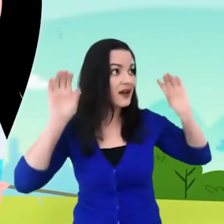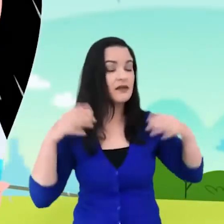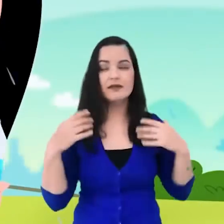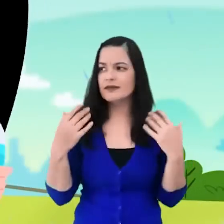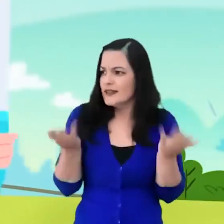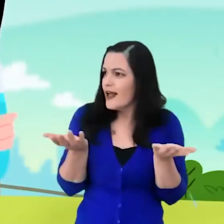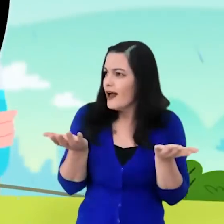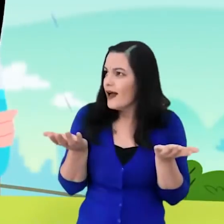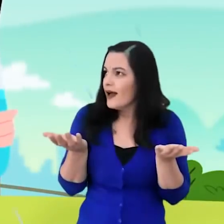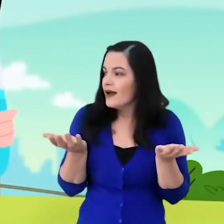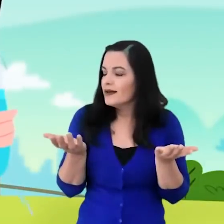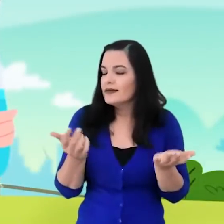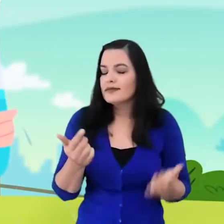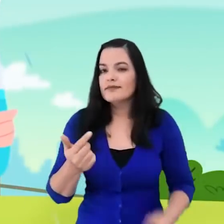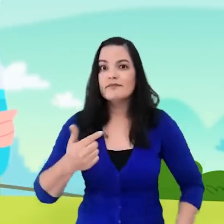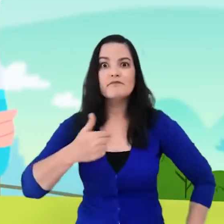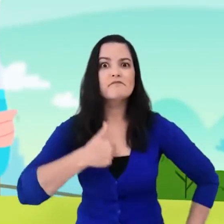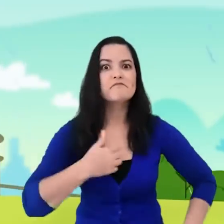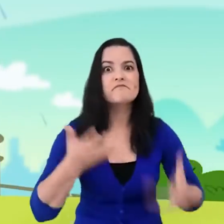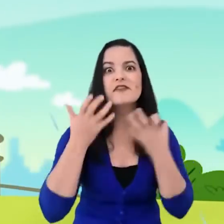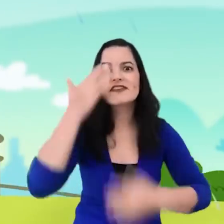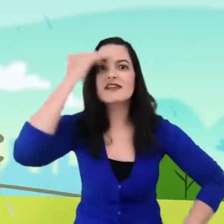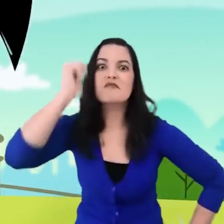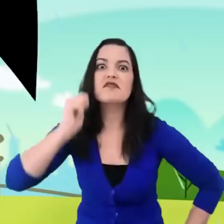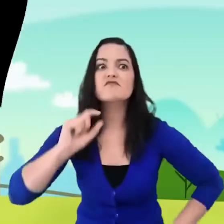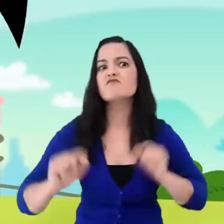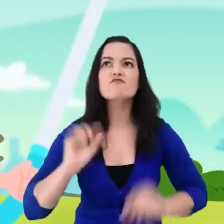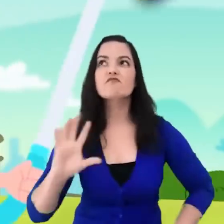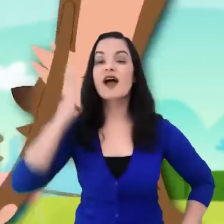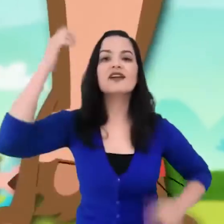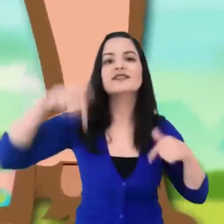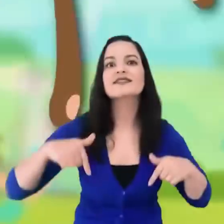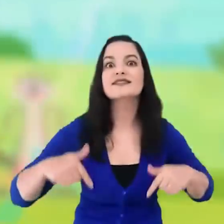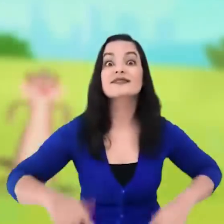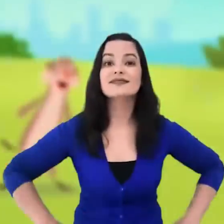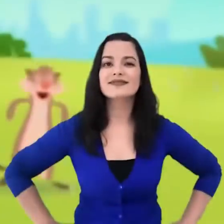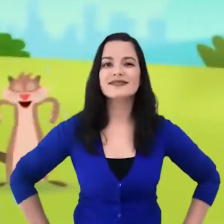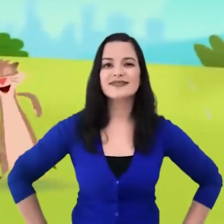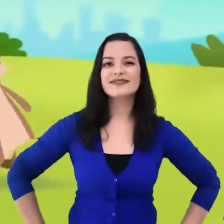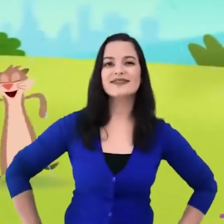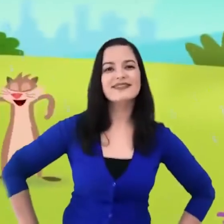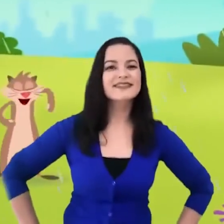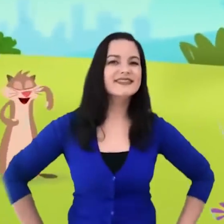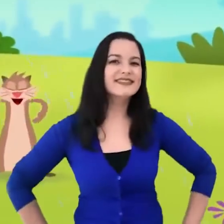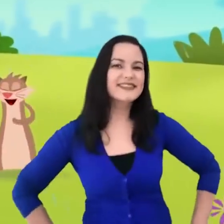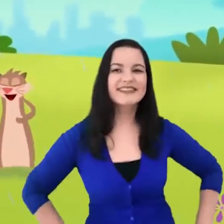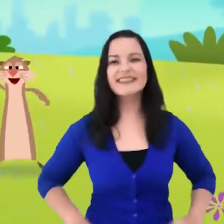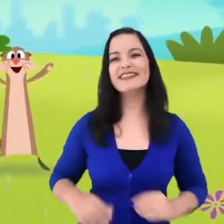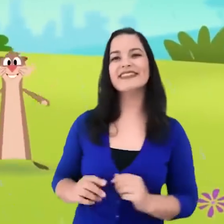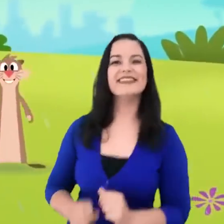Será? Eu quero saber o que é que tá acontecendo aqui.